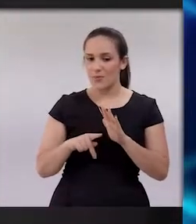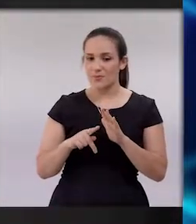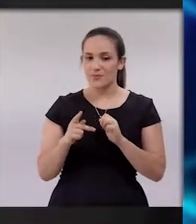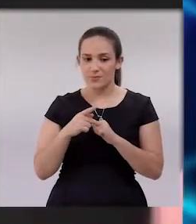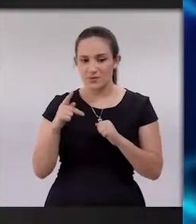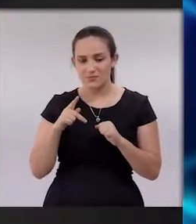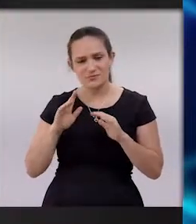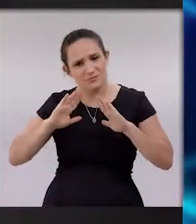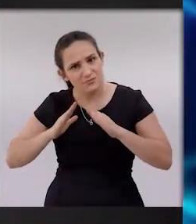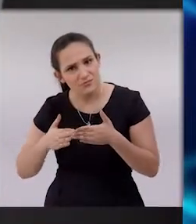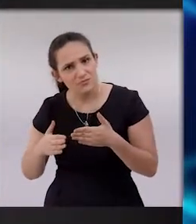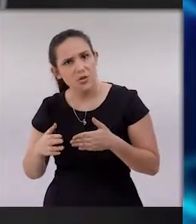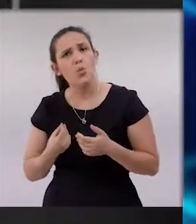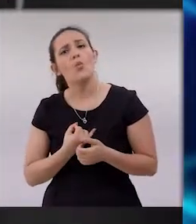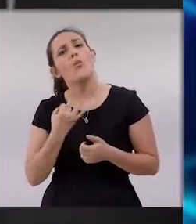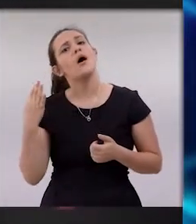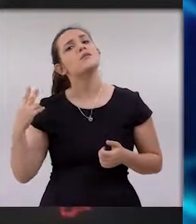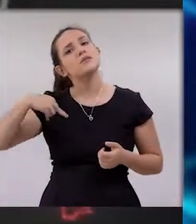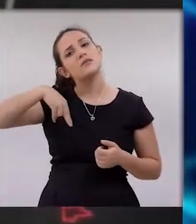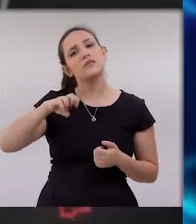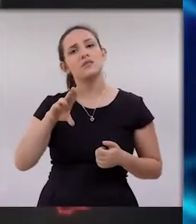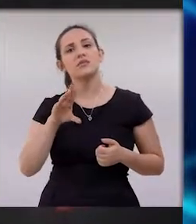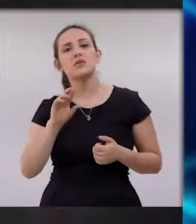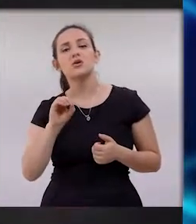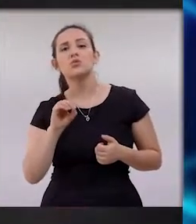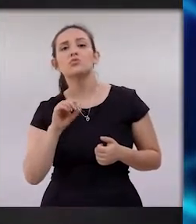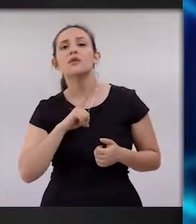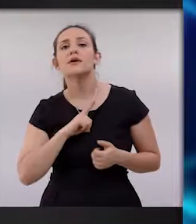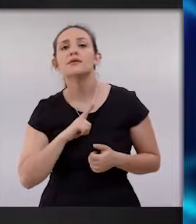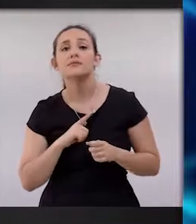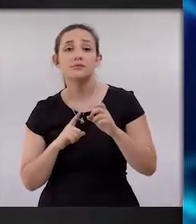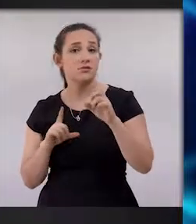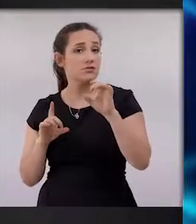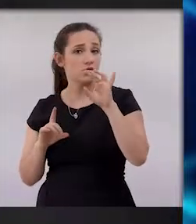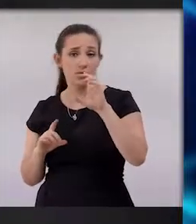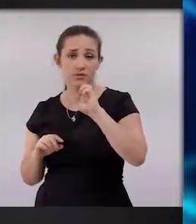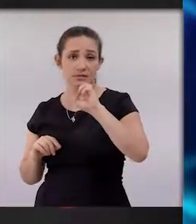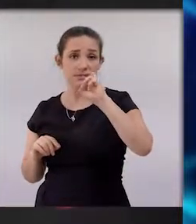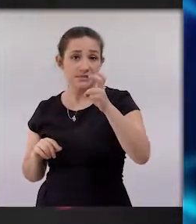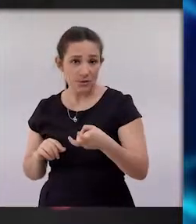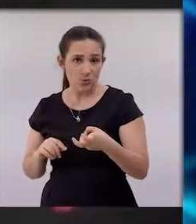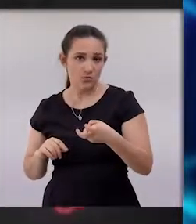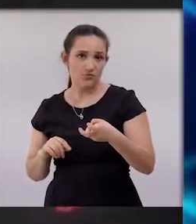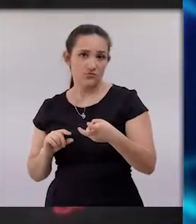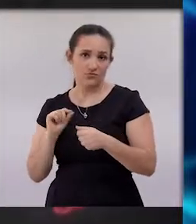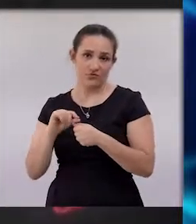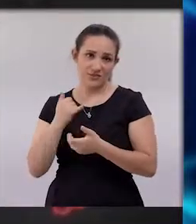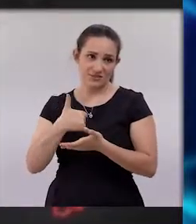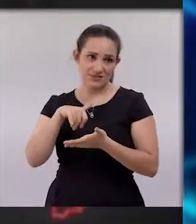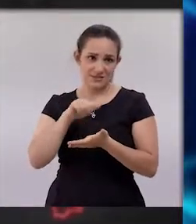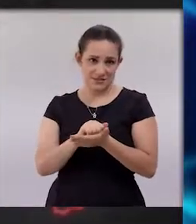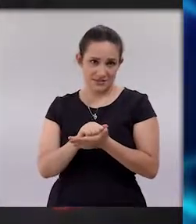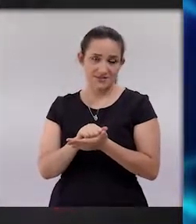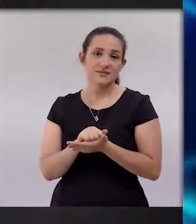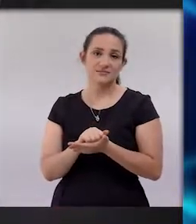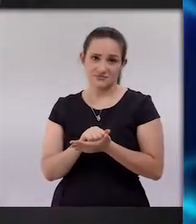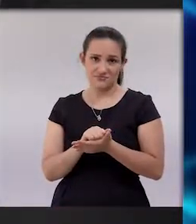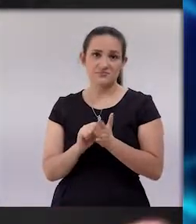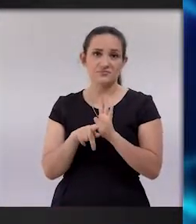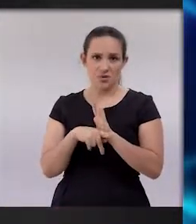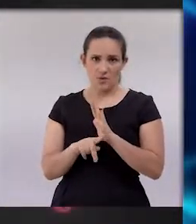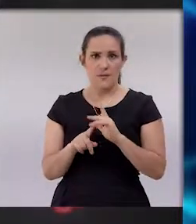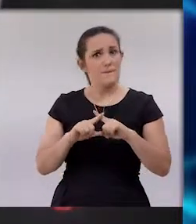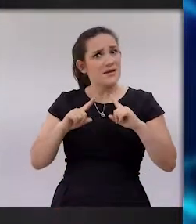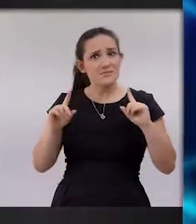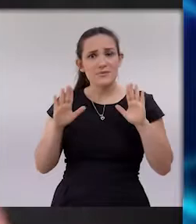sou neurologista, eu fui pesquisar quantos tinham no país, são 5 mil neurologistas registrados no país,